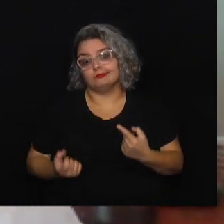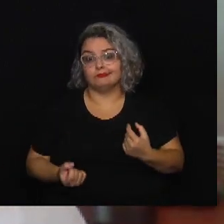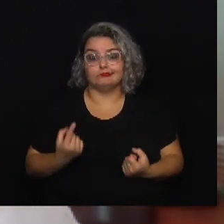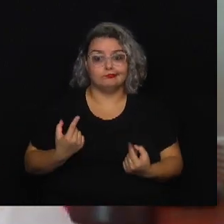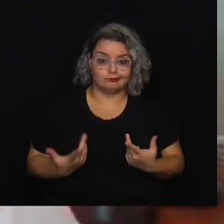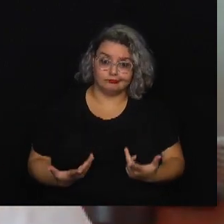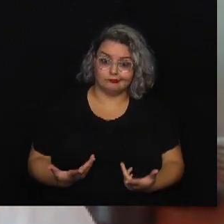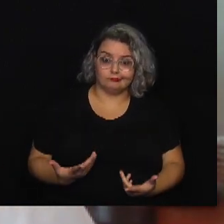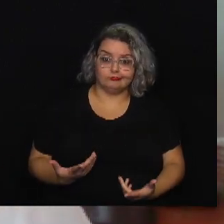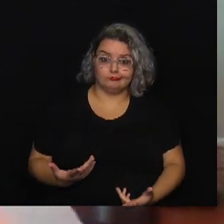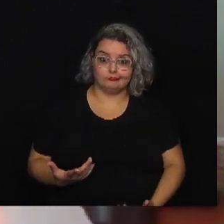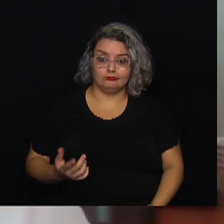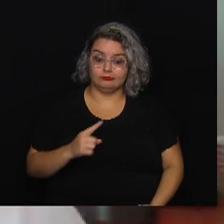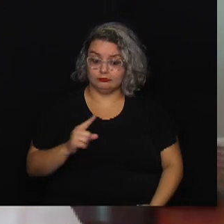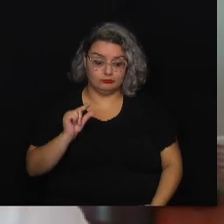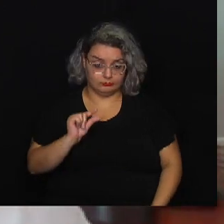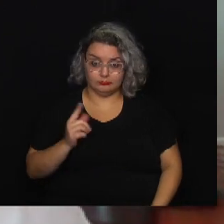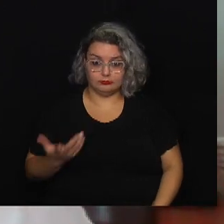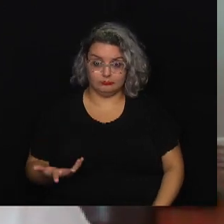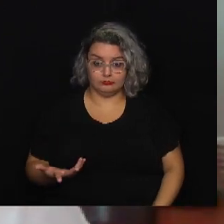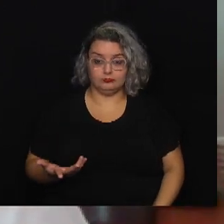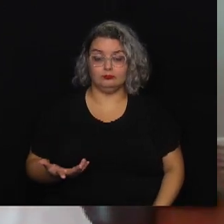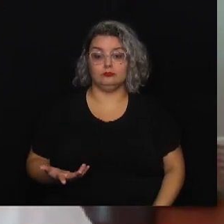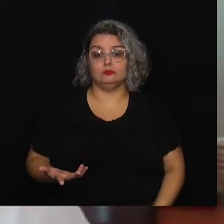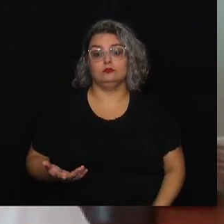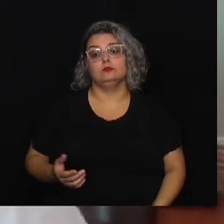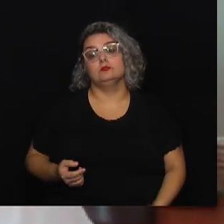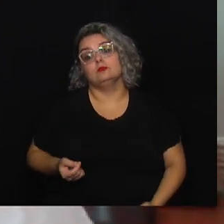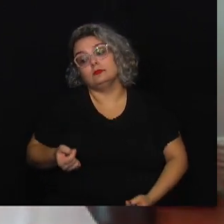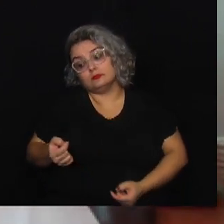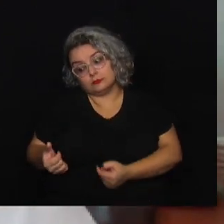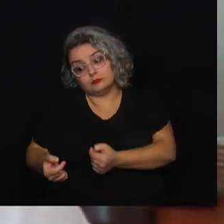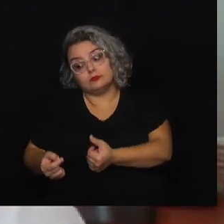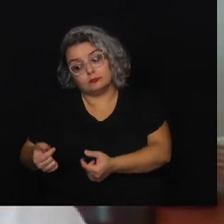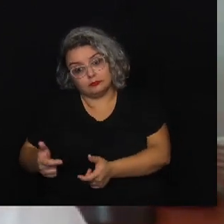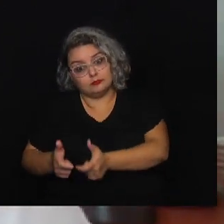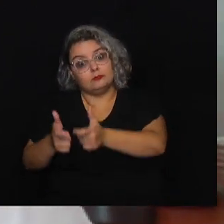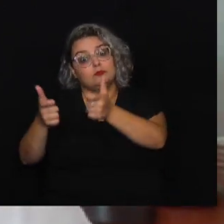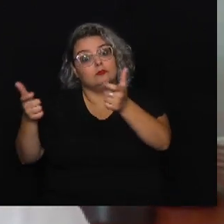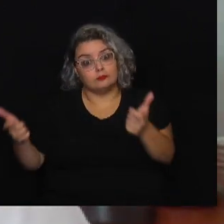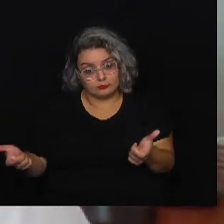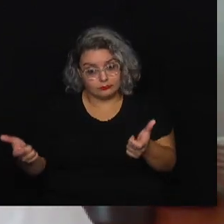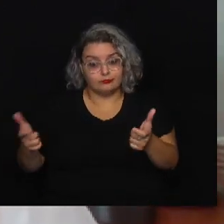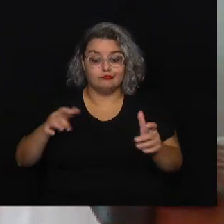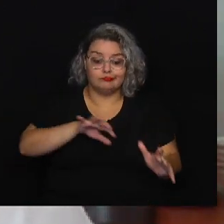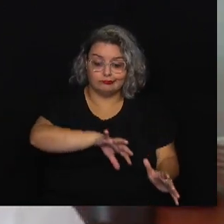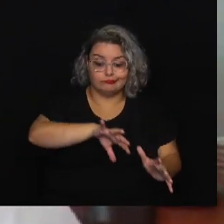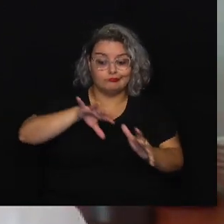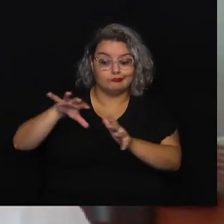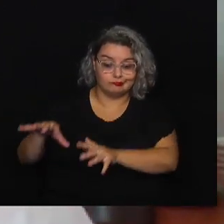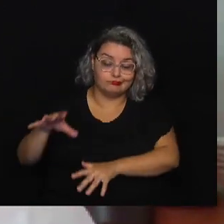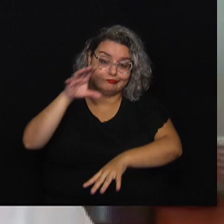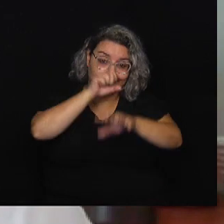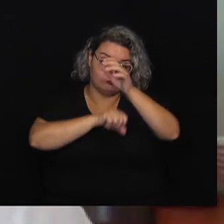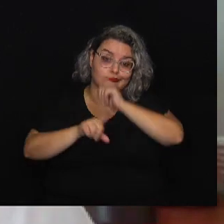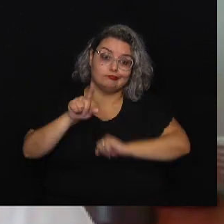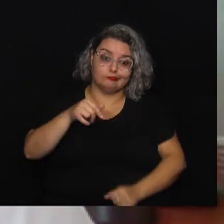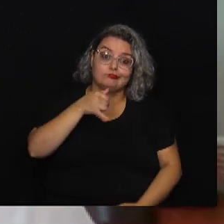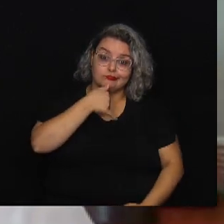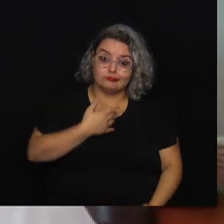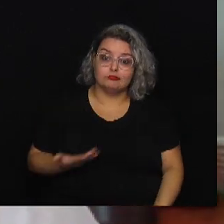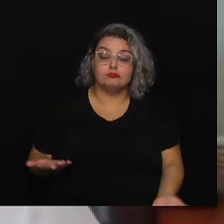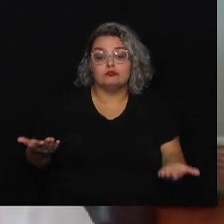nem poucas, né? Ficaram de fora, né? Isso é bastante triste. E agora é a hora da